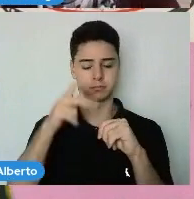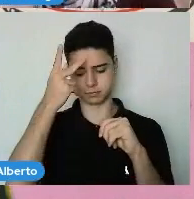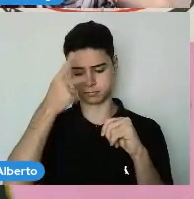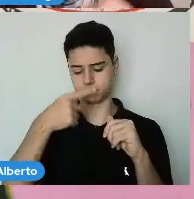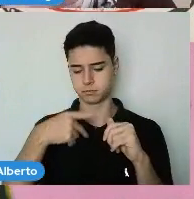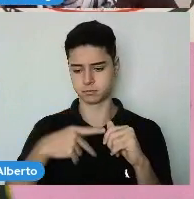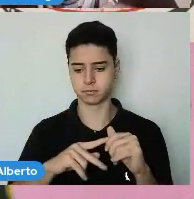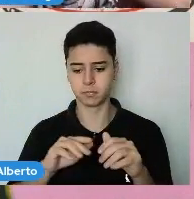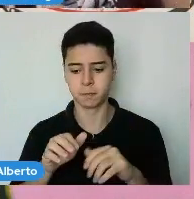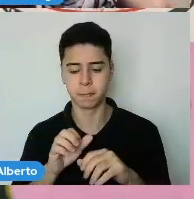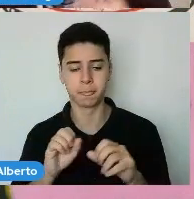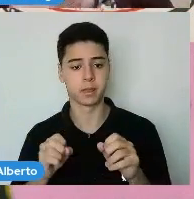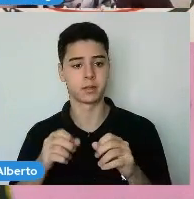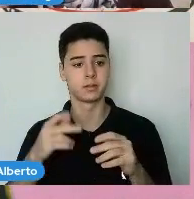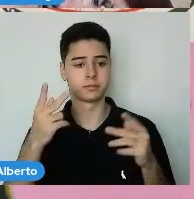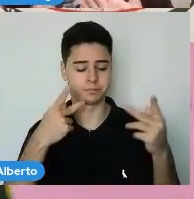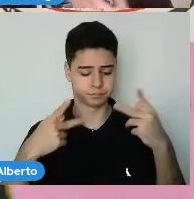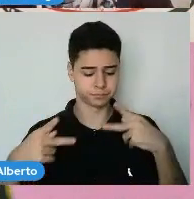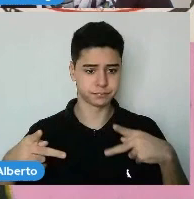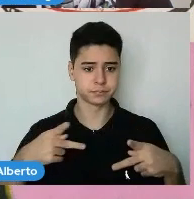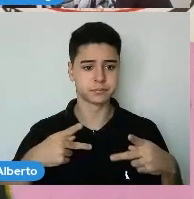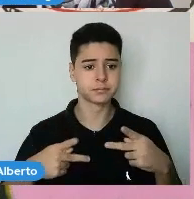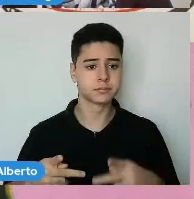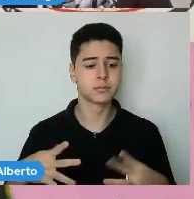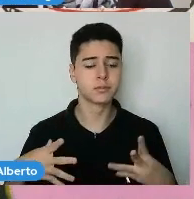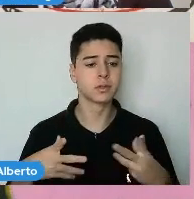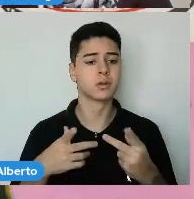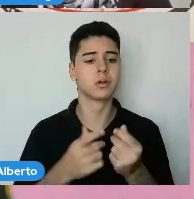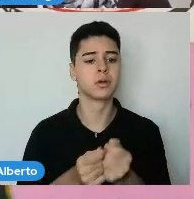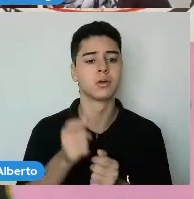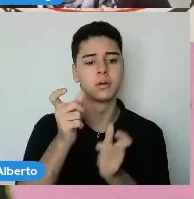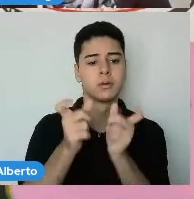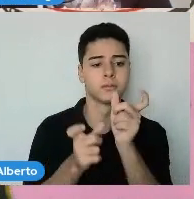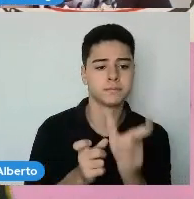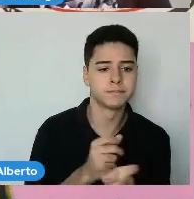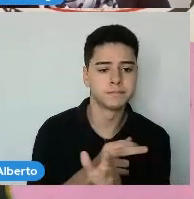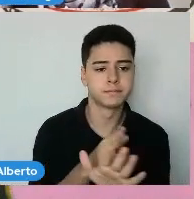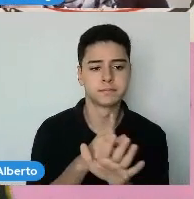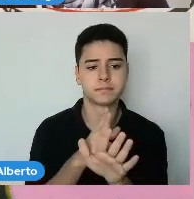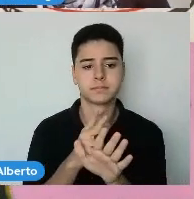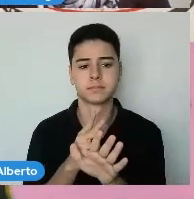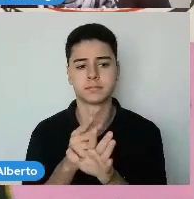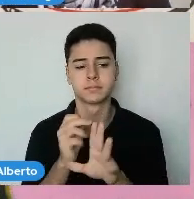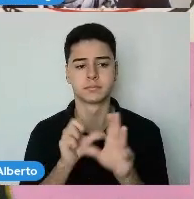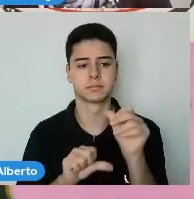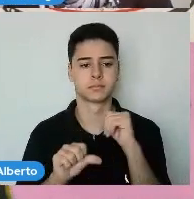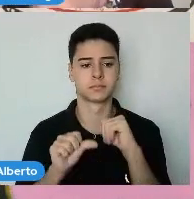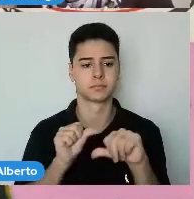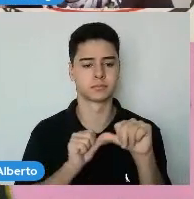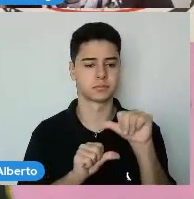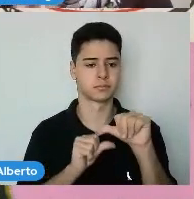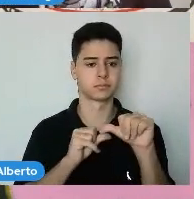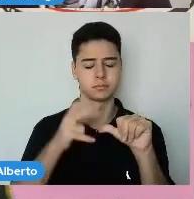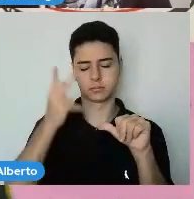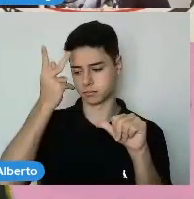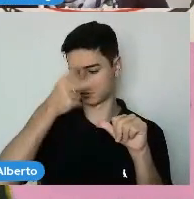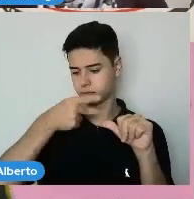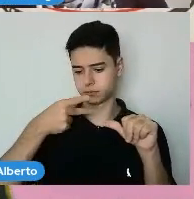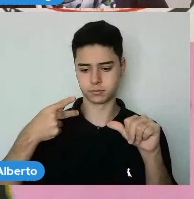ele acabou se caracterizando como um personagem e se transformando num